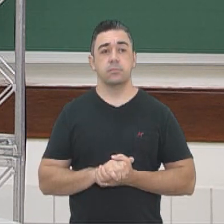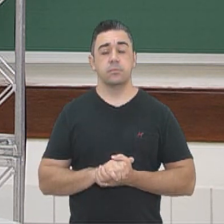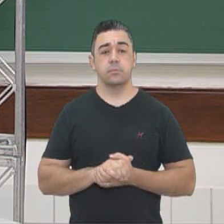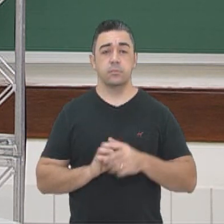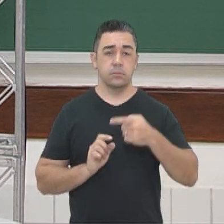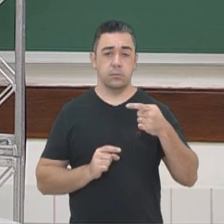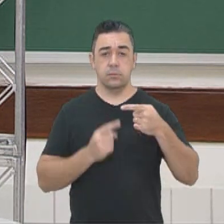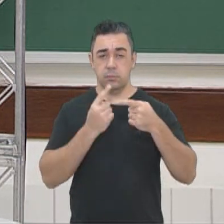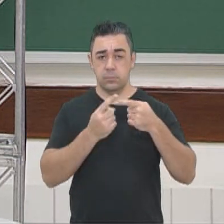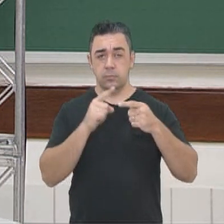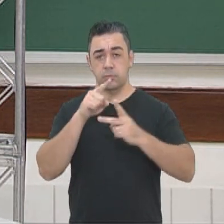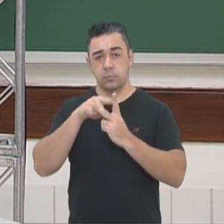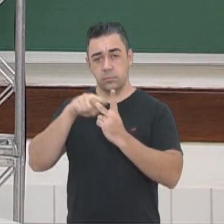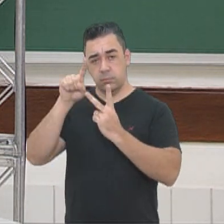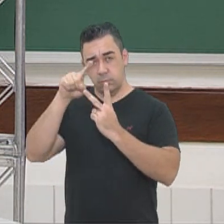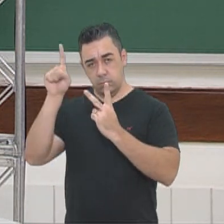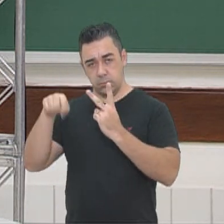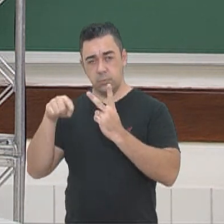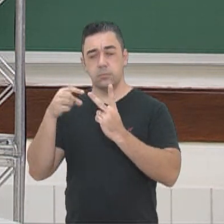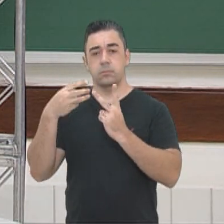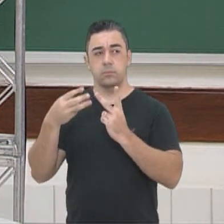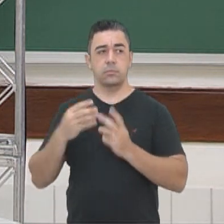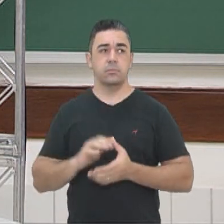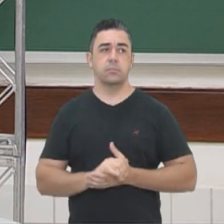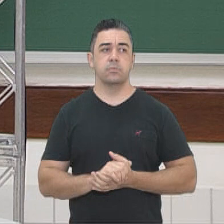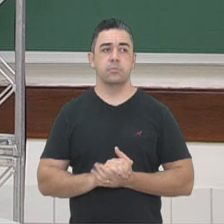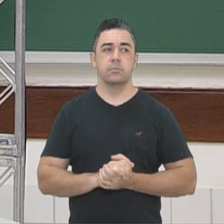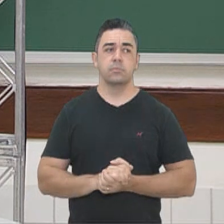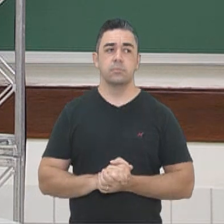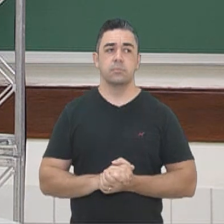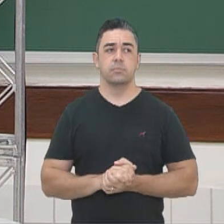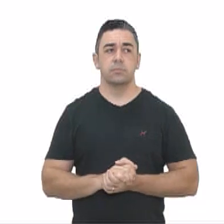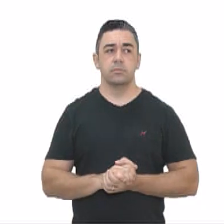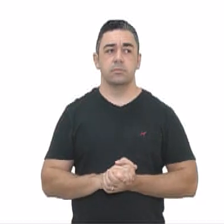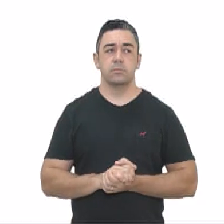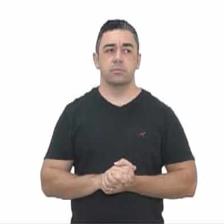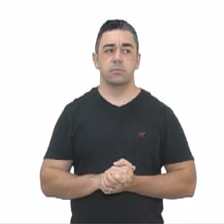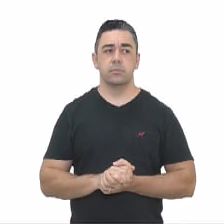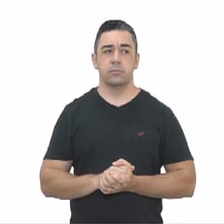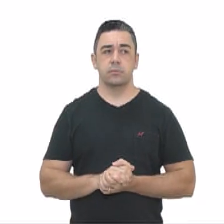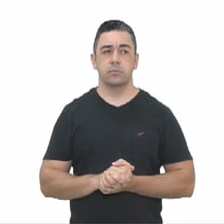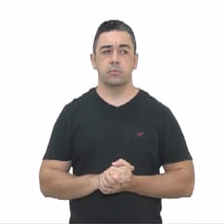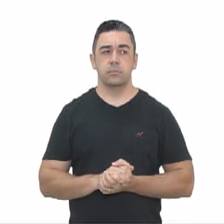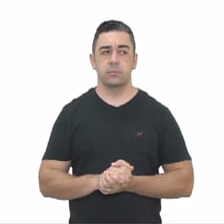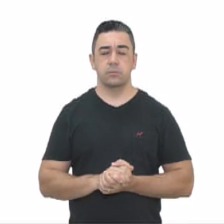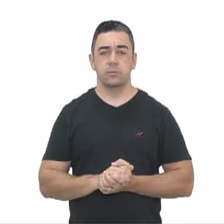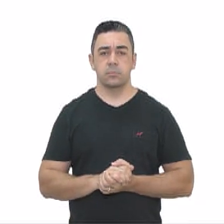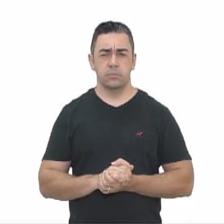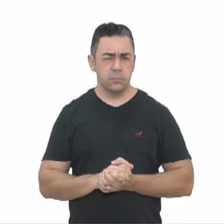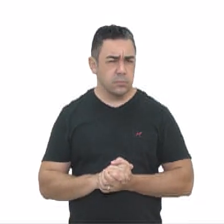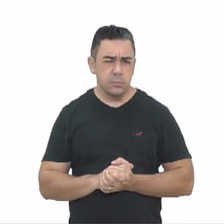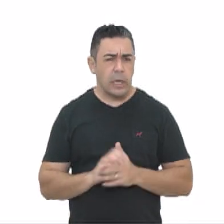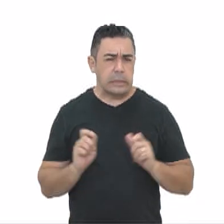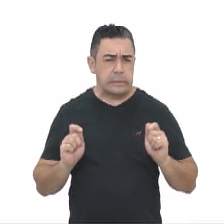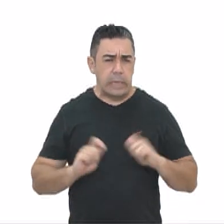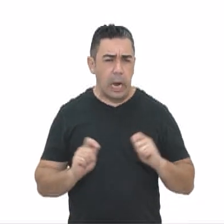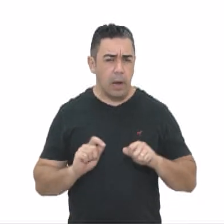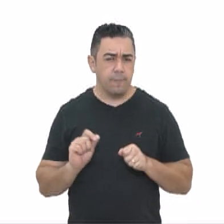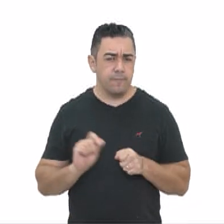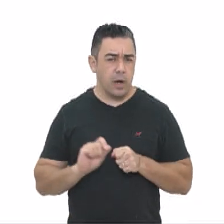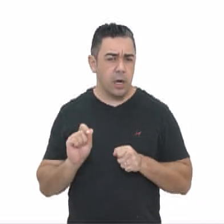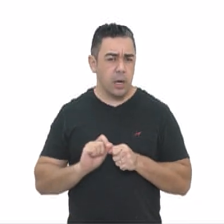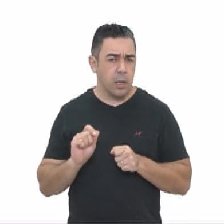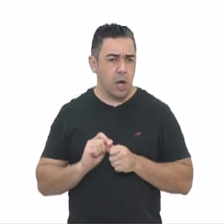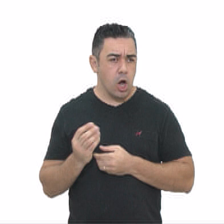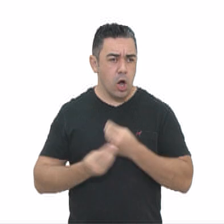é menos 1 mais raiz de 3. Mais raiz de 3. O que eu posso usar nisso? O que eu